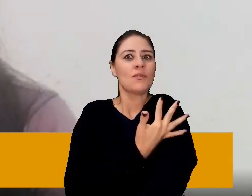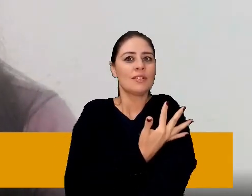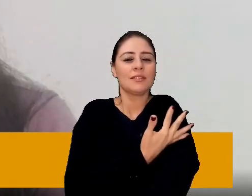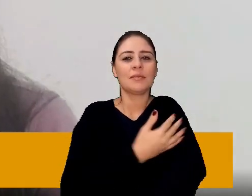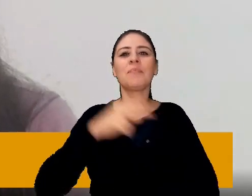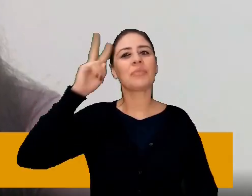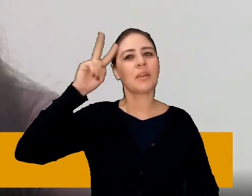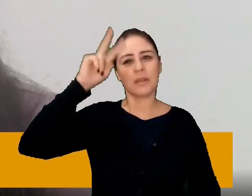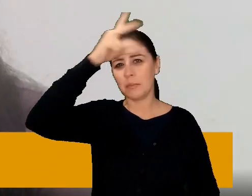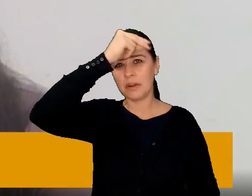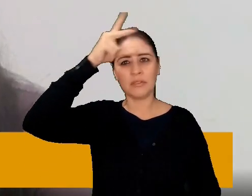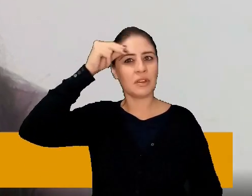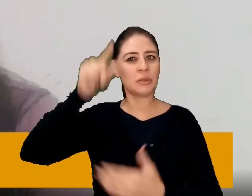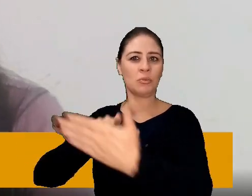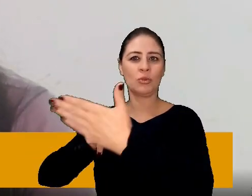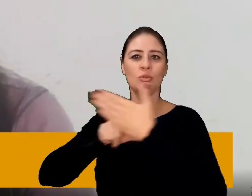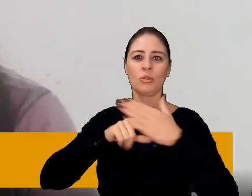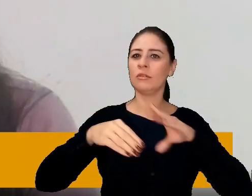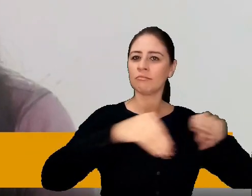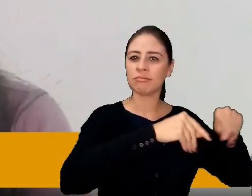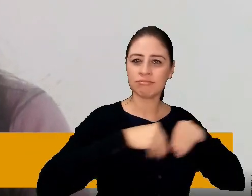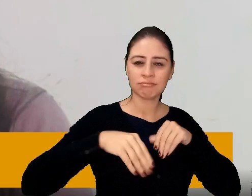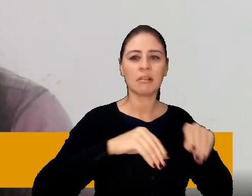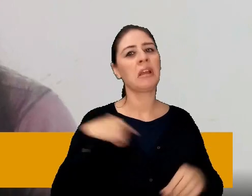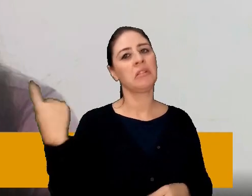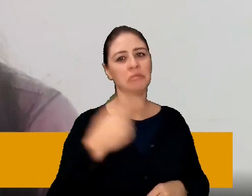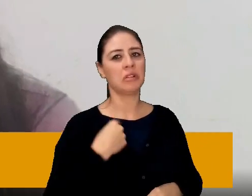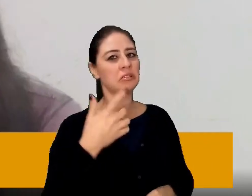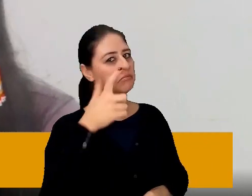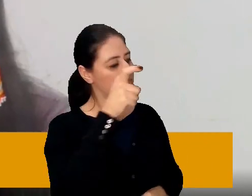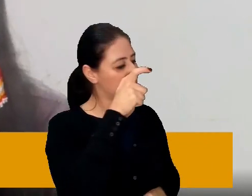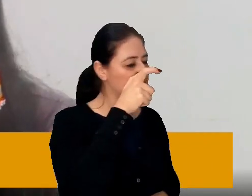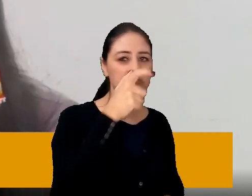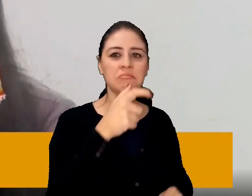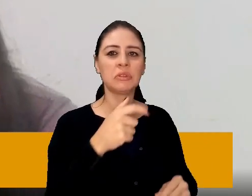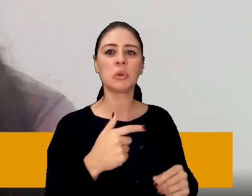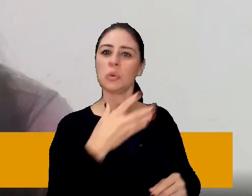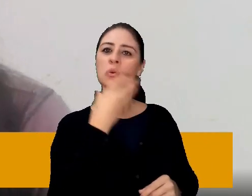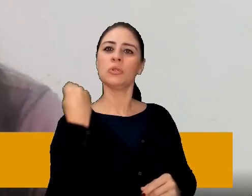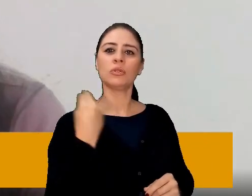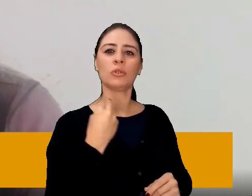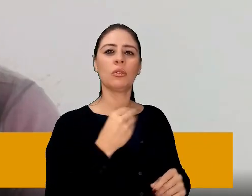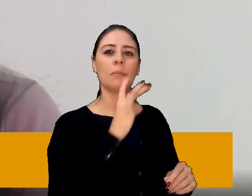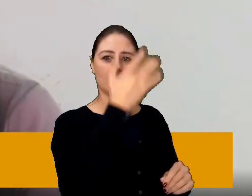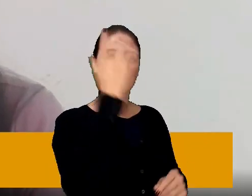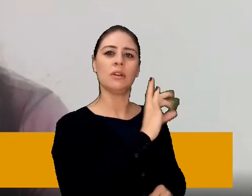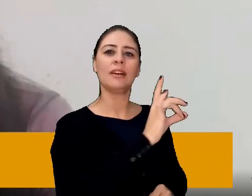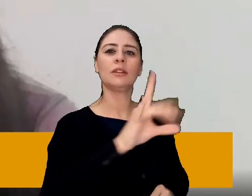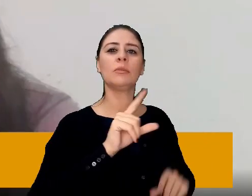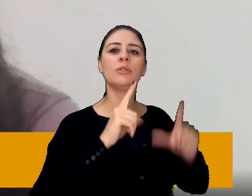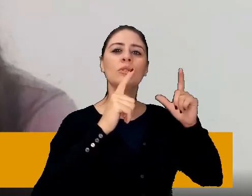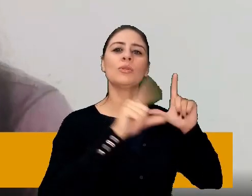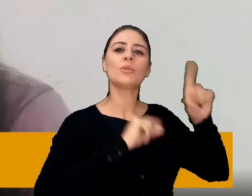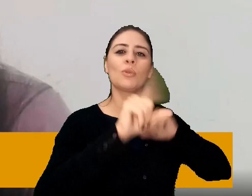Na época, o prefeito mostrou esse terreno que era da prefeitura, a gente veio aqui, olhou, gostou, cada um escolheu onde ia ser feito sua casa, aí a Coab